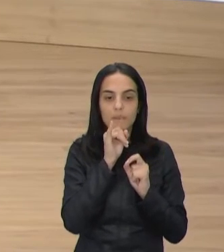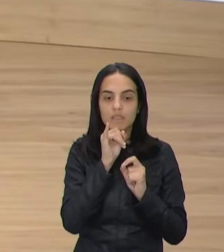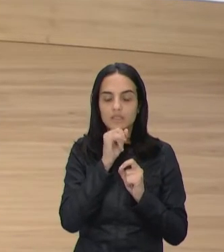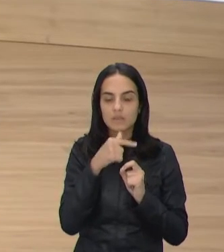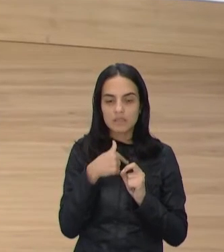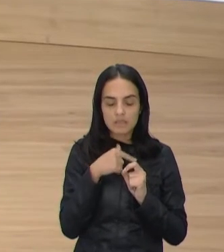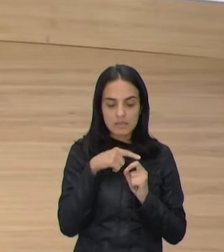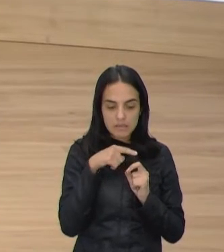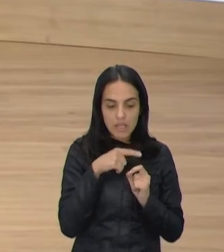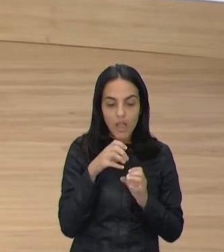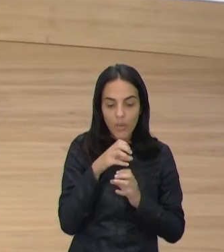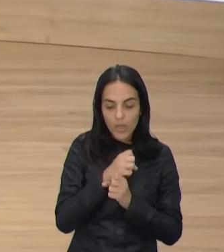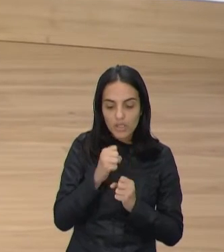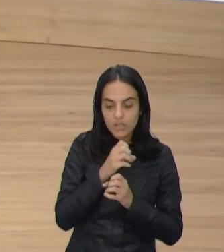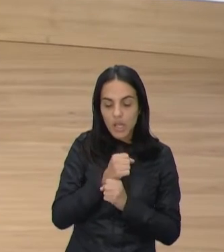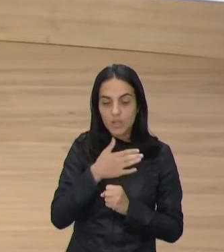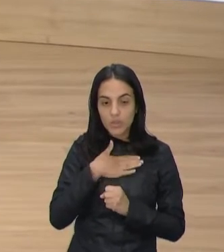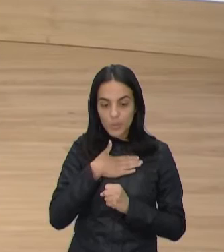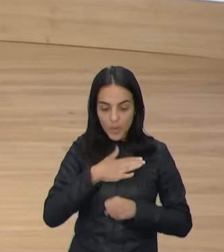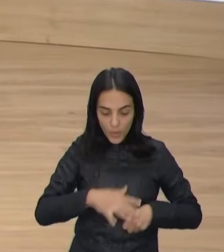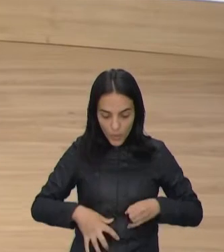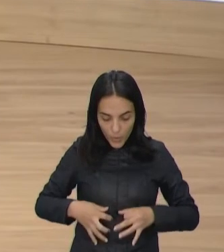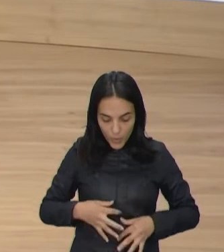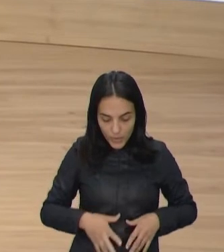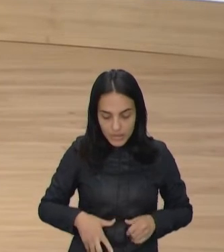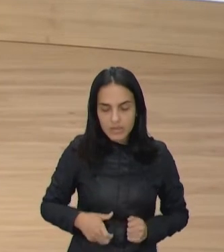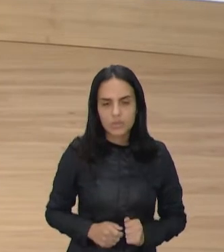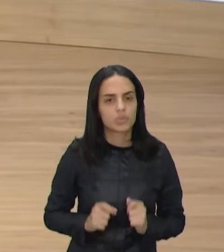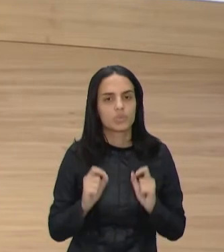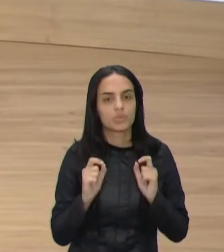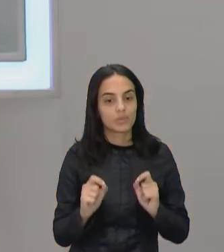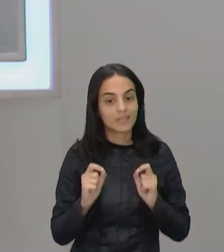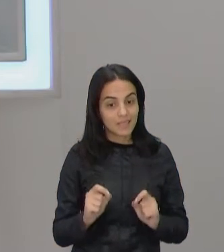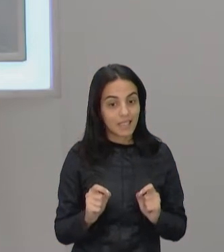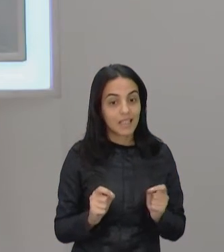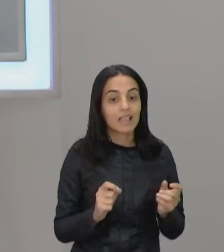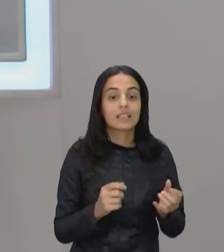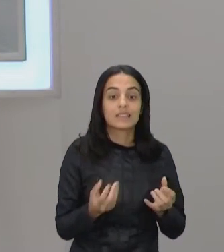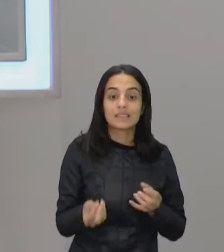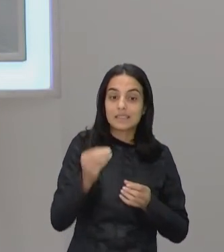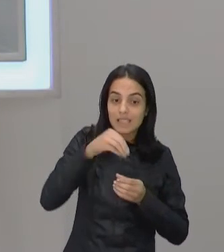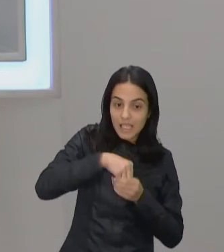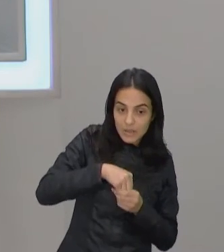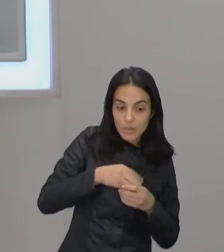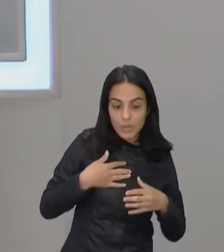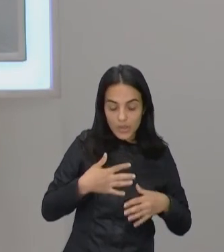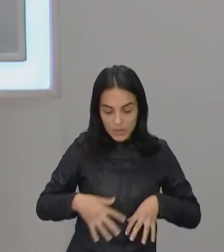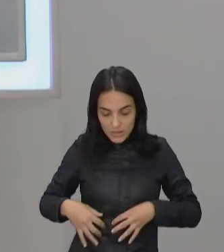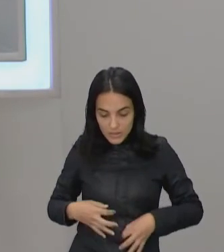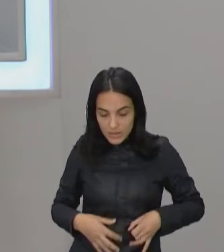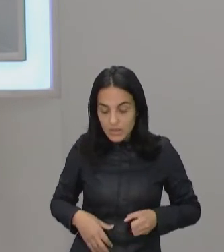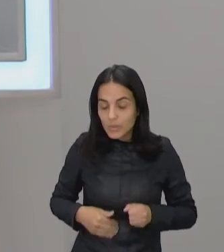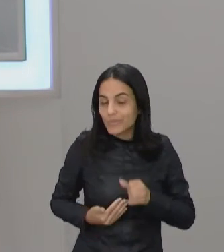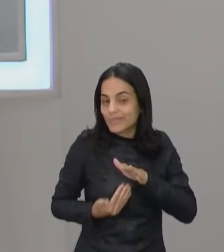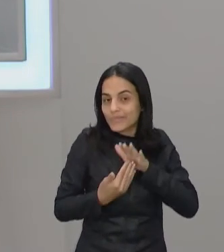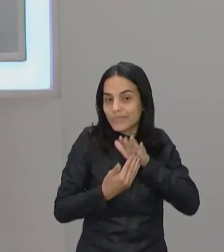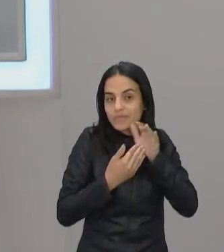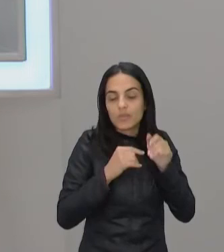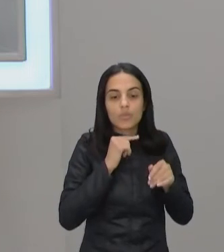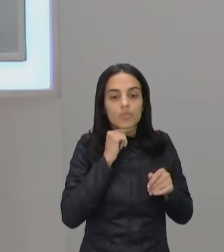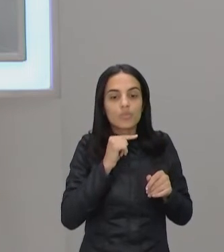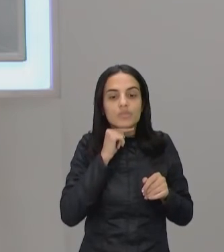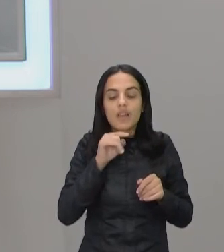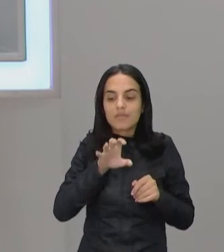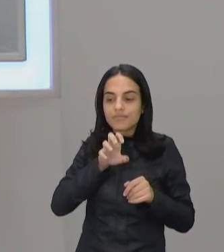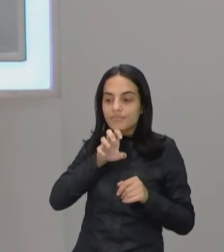exceder essa quantidade no meu organismo? Evidentemente, o excesso dele no meu organismo vai impedir a absorção